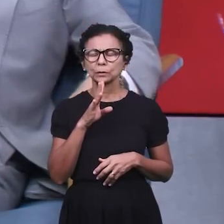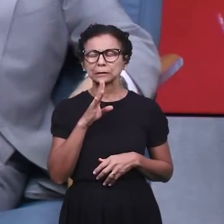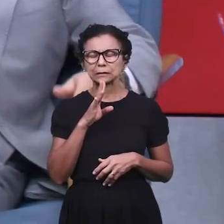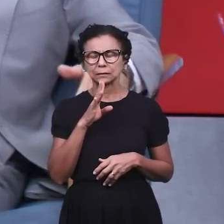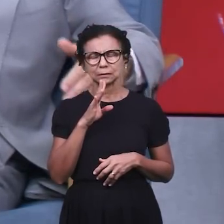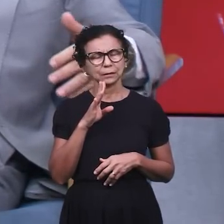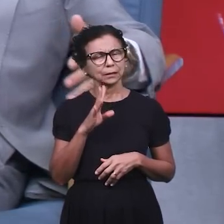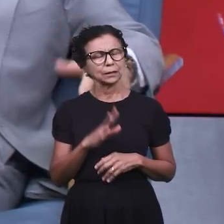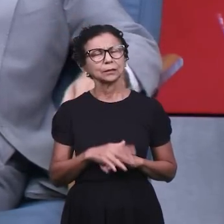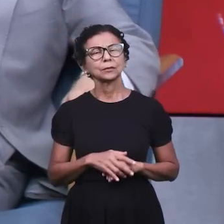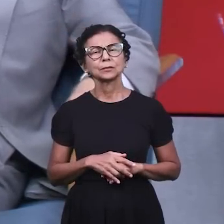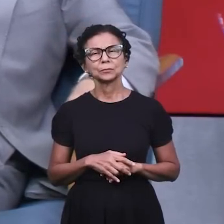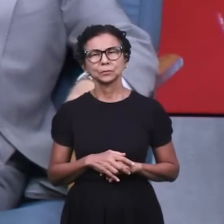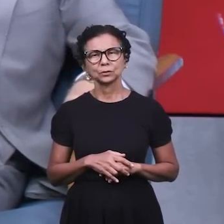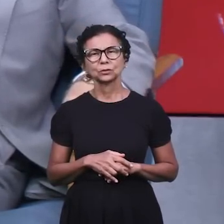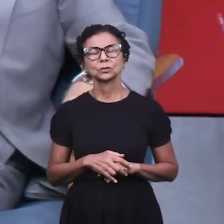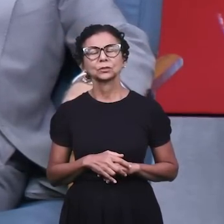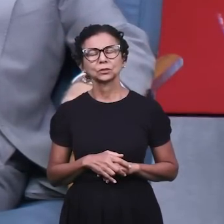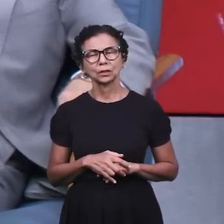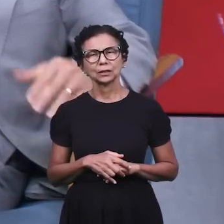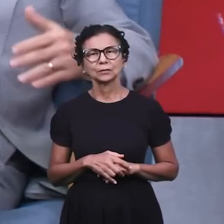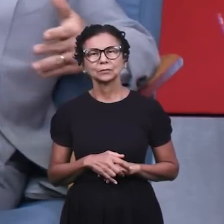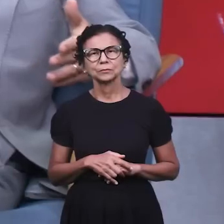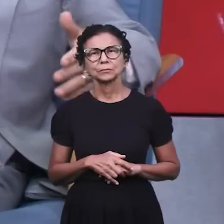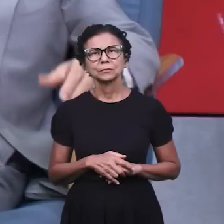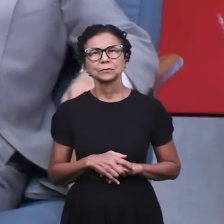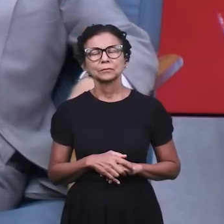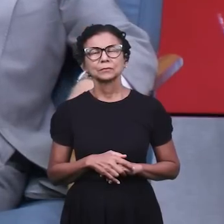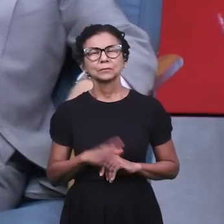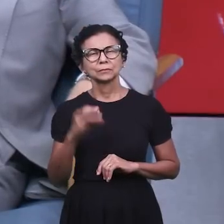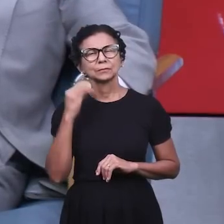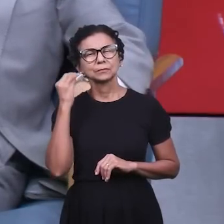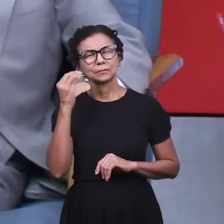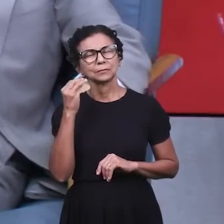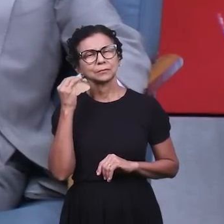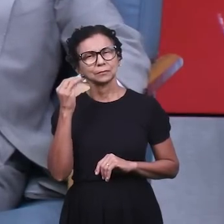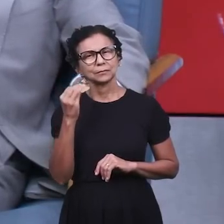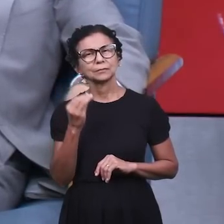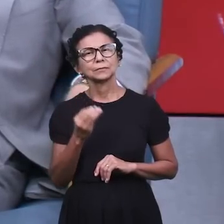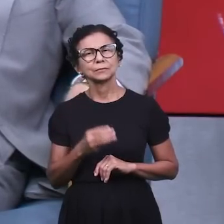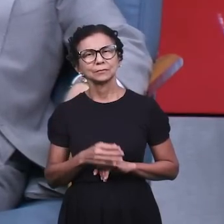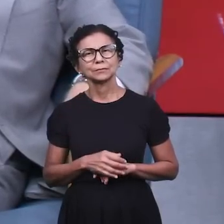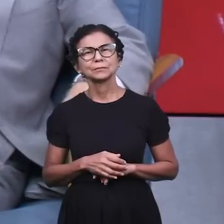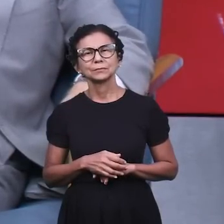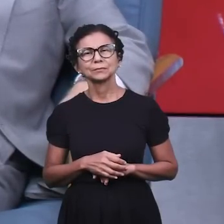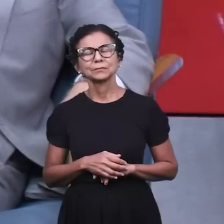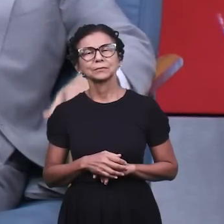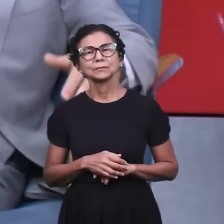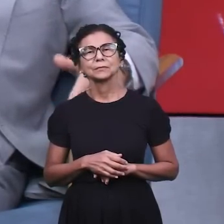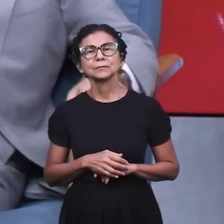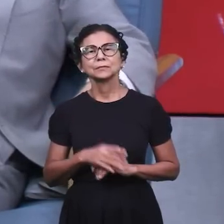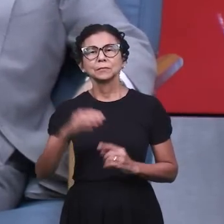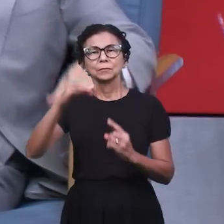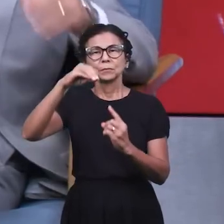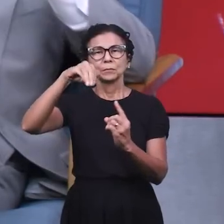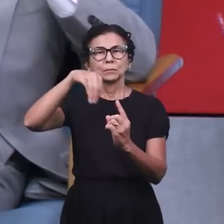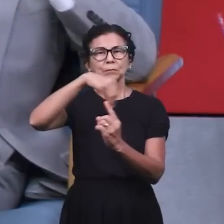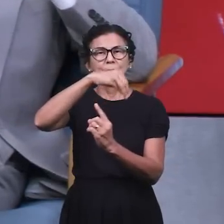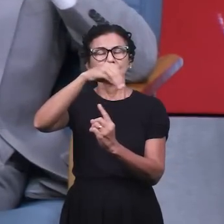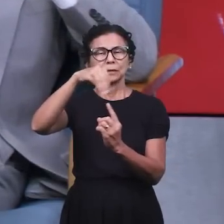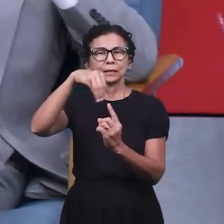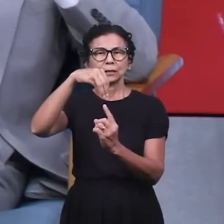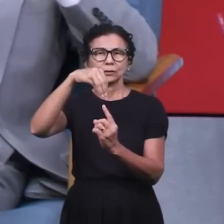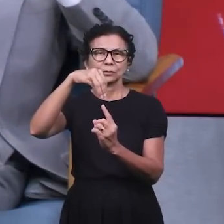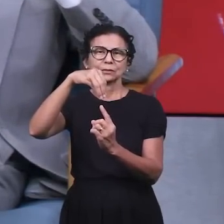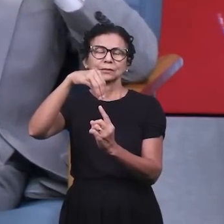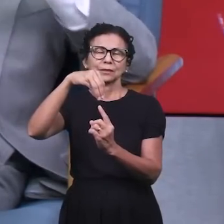bastante comum, é bastante comentado, os irmãos já têm uma certa experiência, que são os recursos